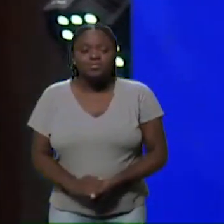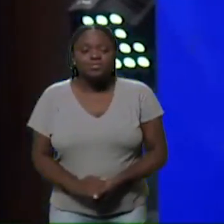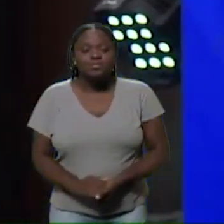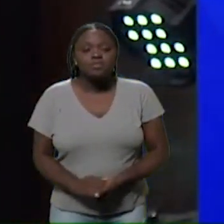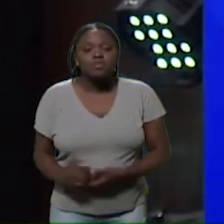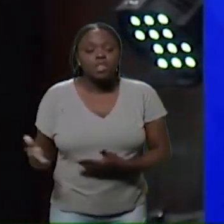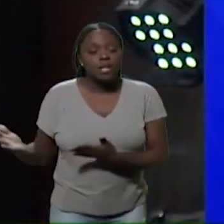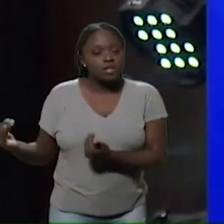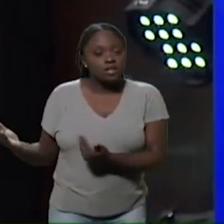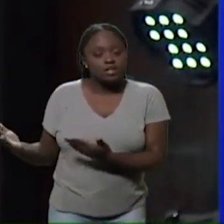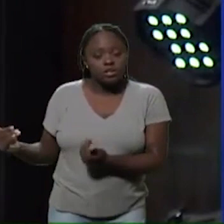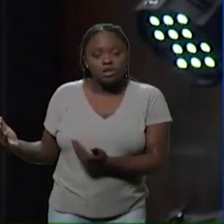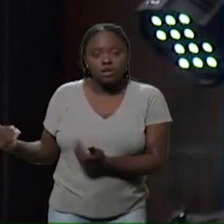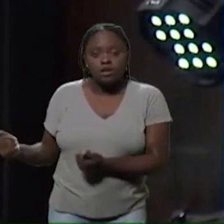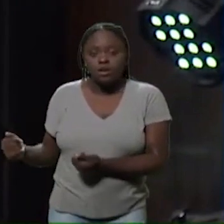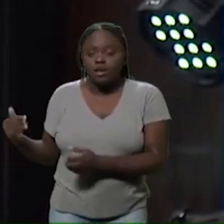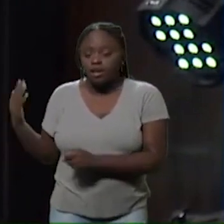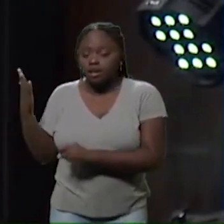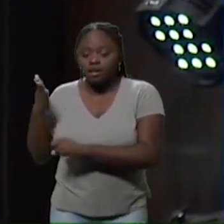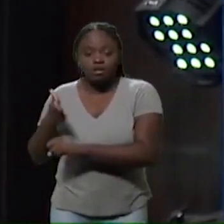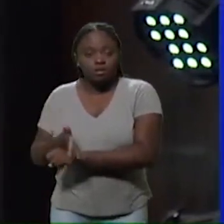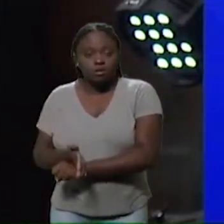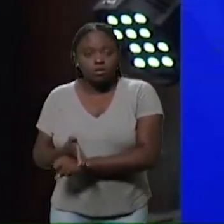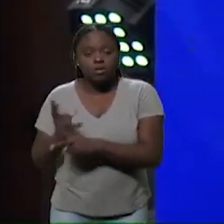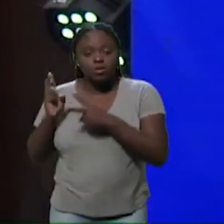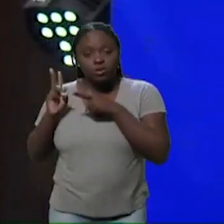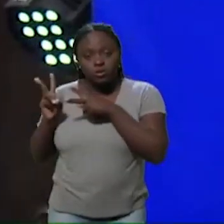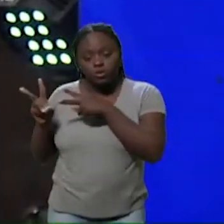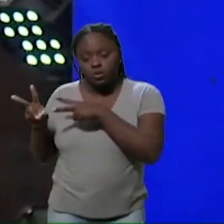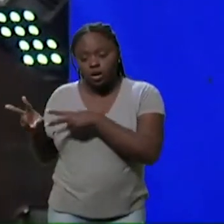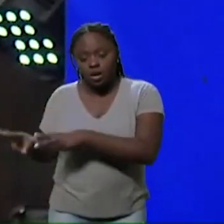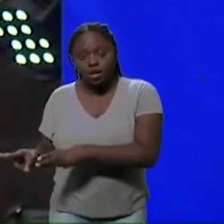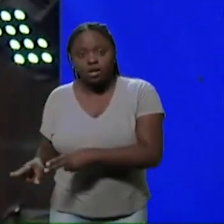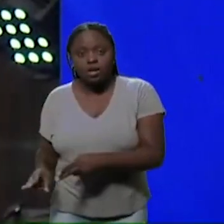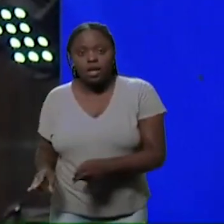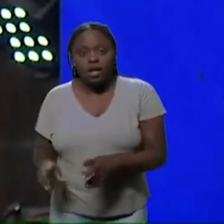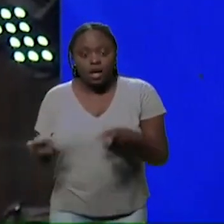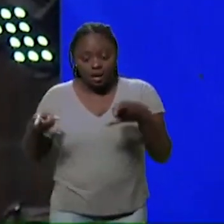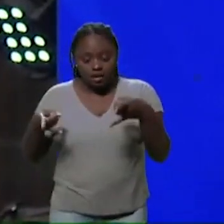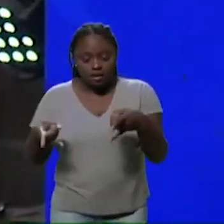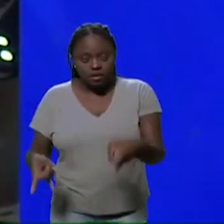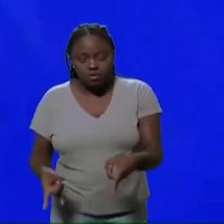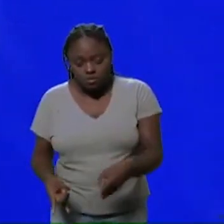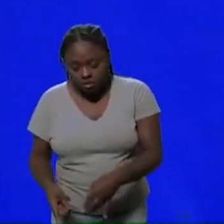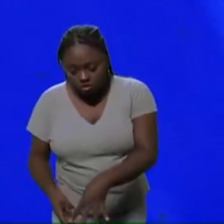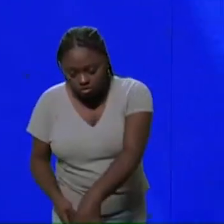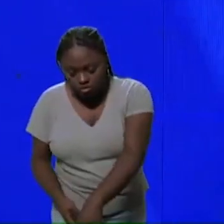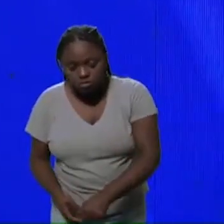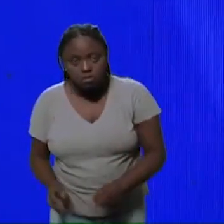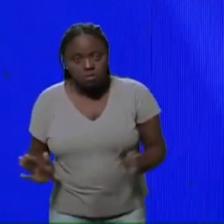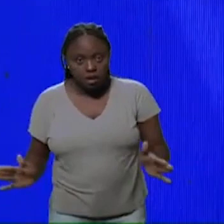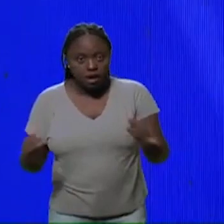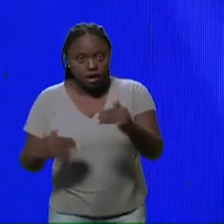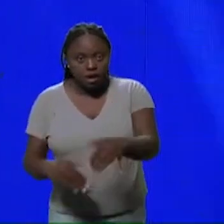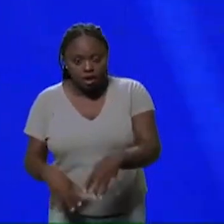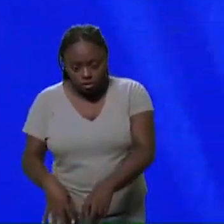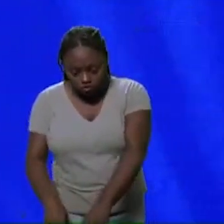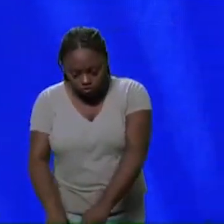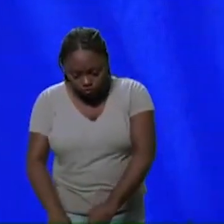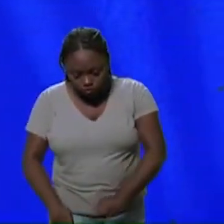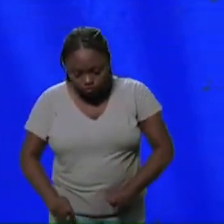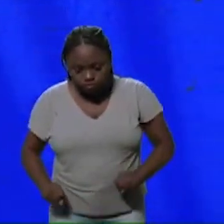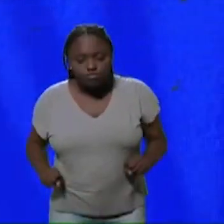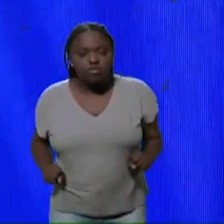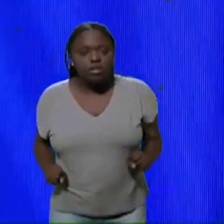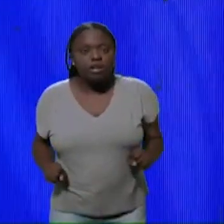esse jovem entrou, ele entrou no quarto dele, foi debaixo da cama e puxou uma caixa. E dali